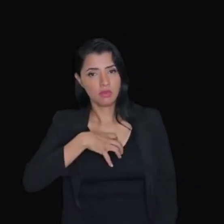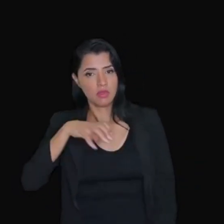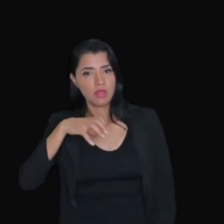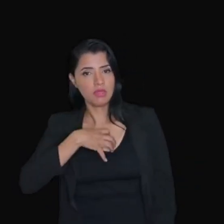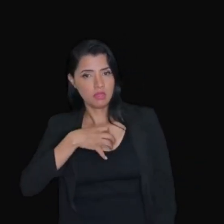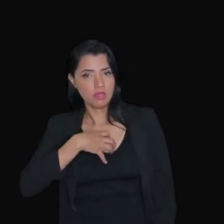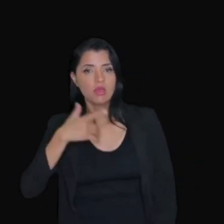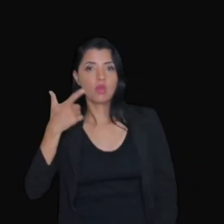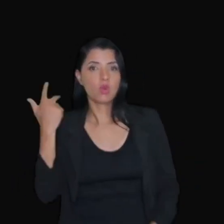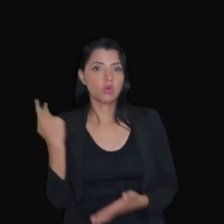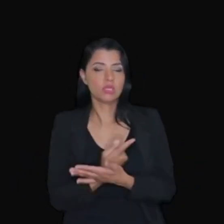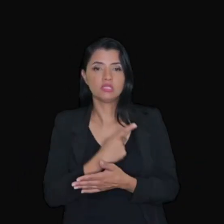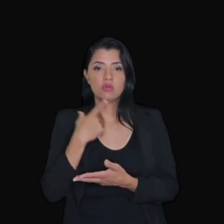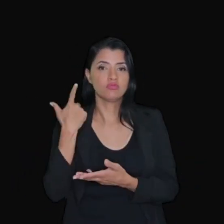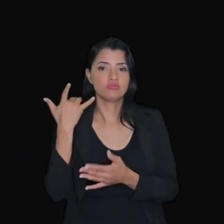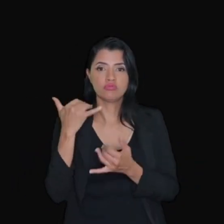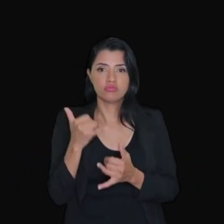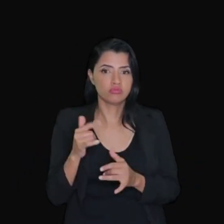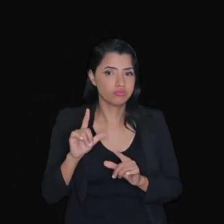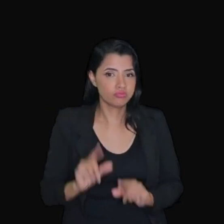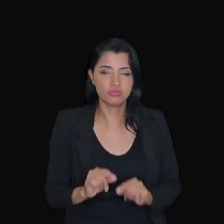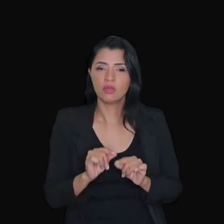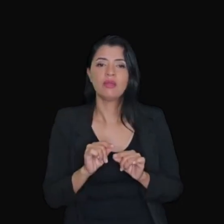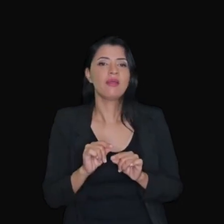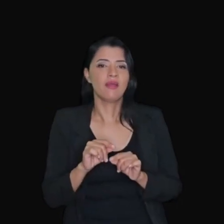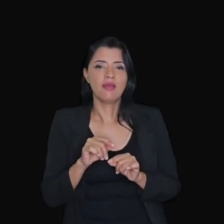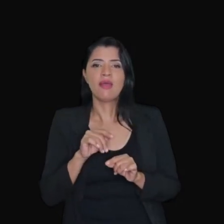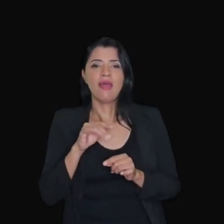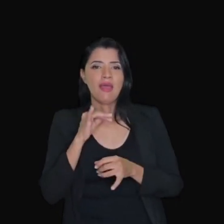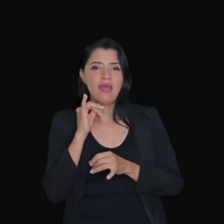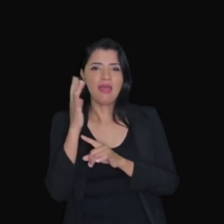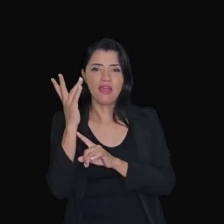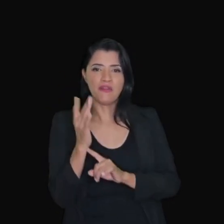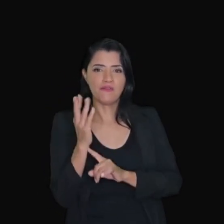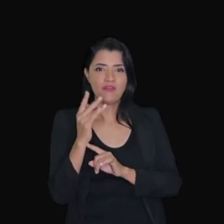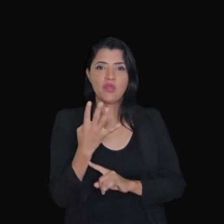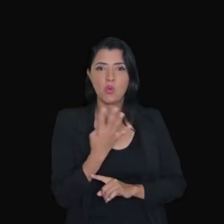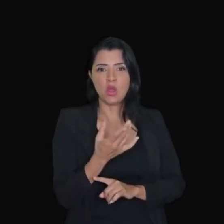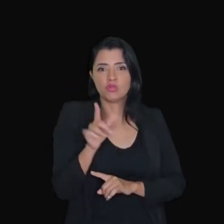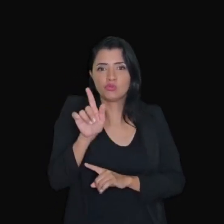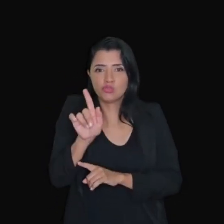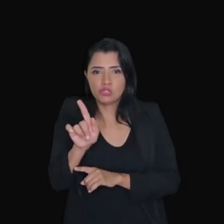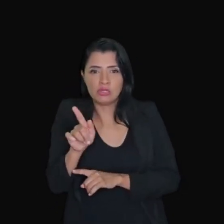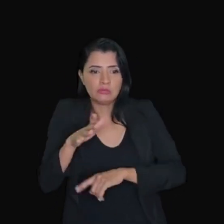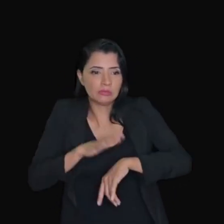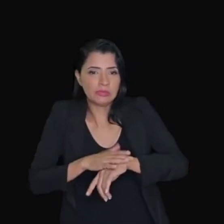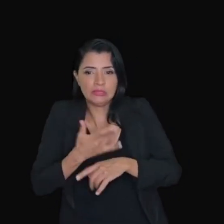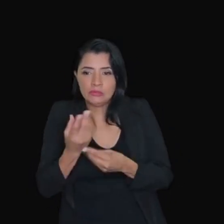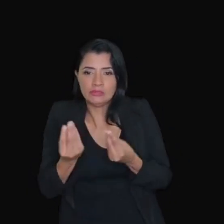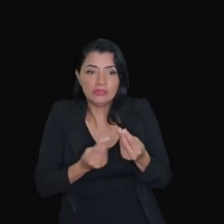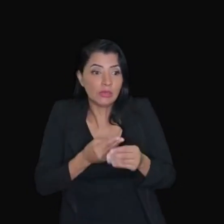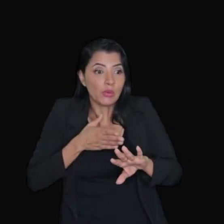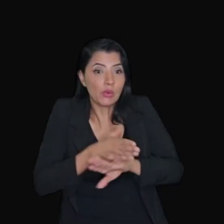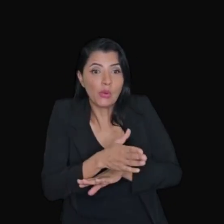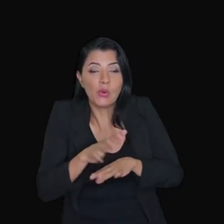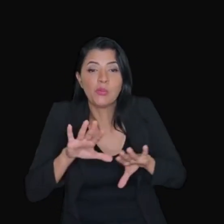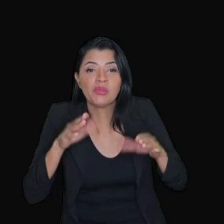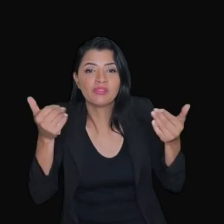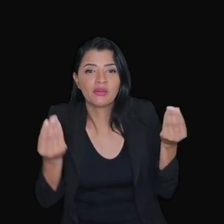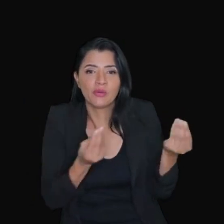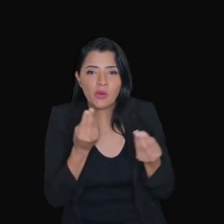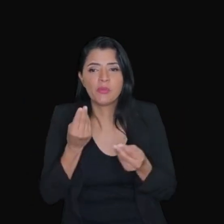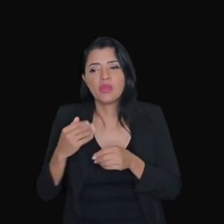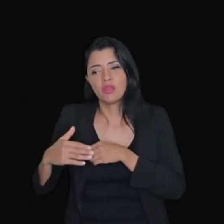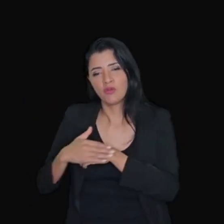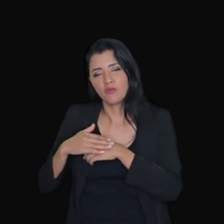apagão de Wi-Fi de 4G. Por um momento eu fiquei um pouco como vou entrar no evento, e aí conversei com a